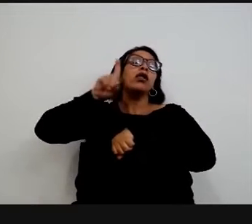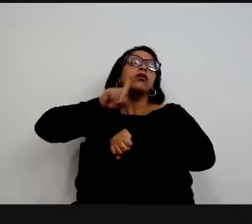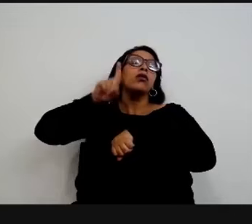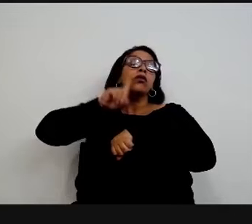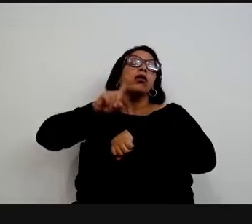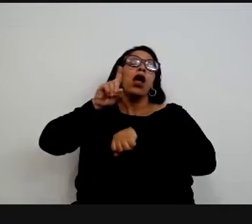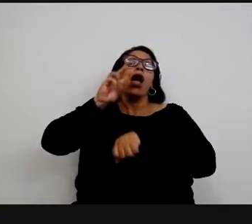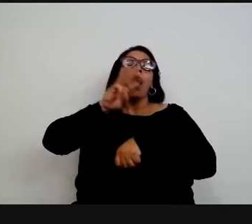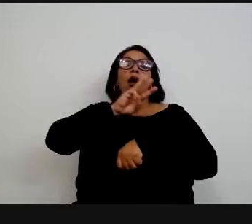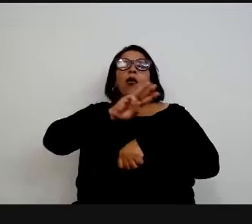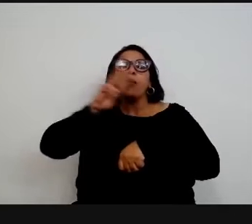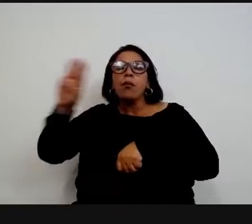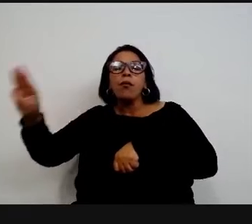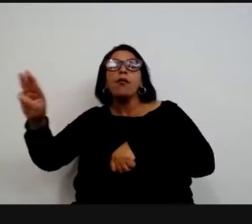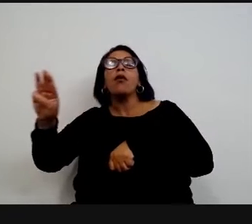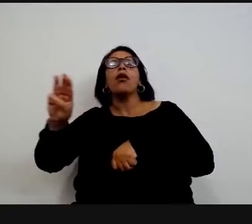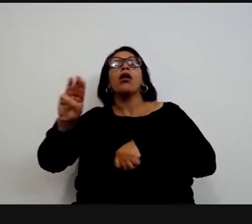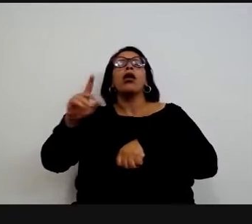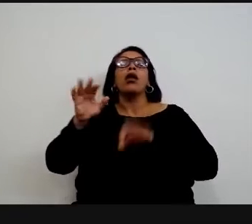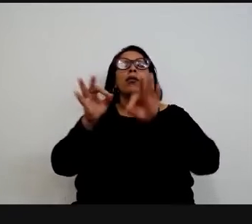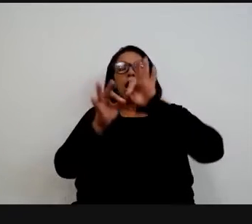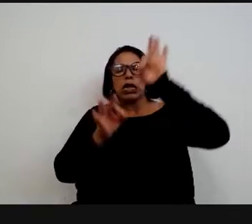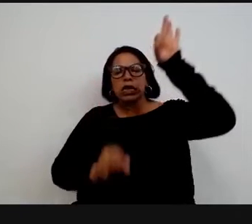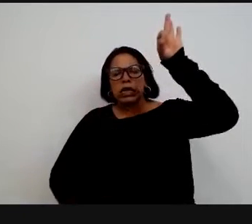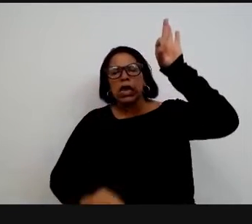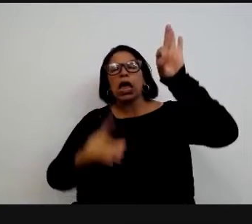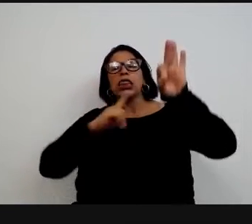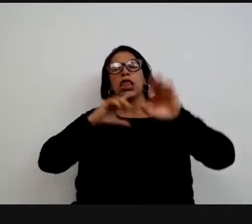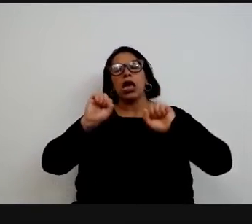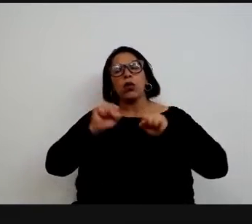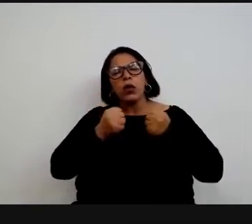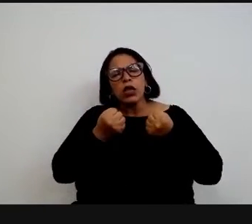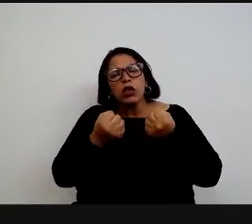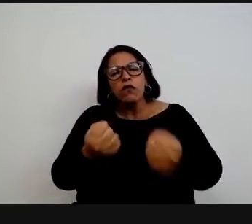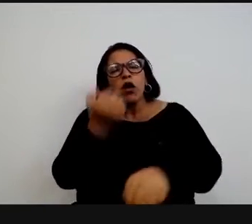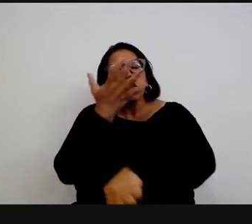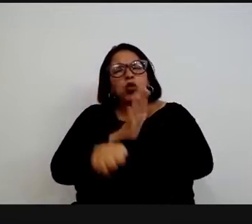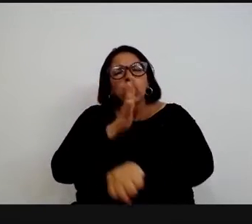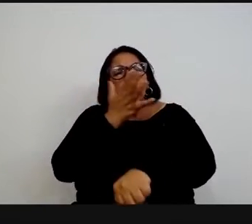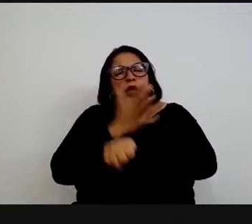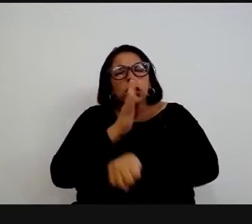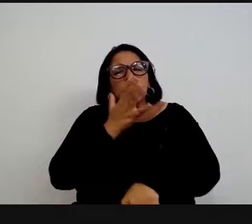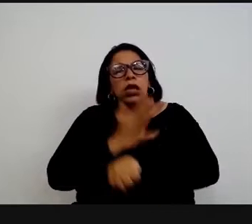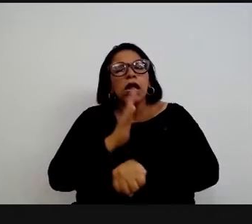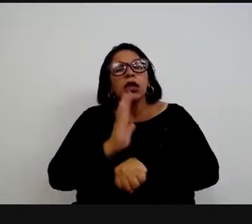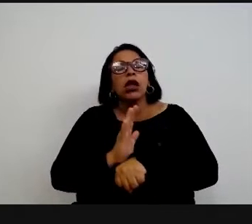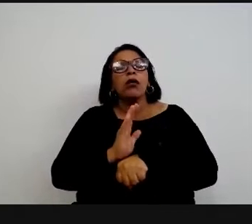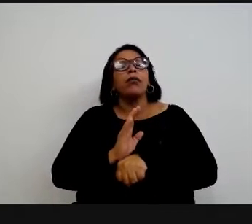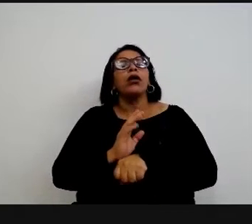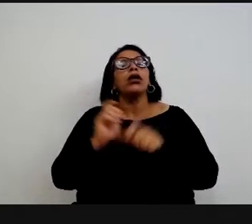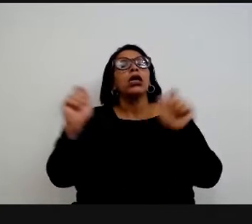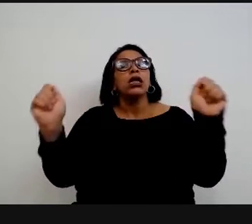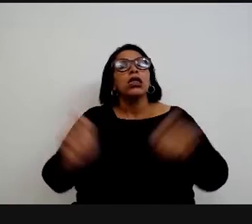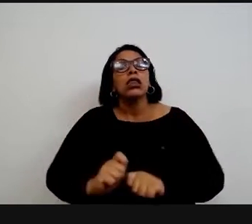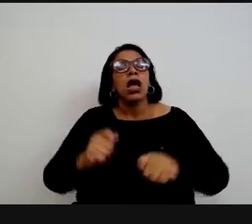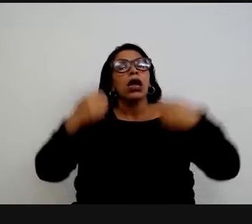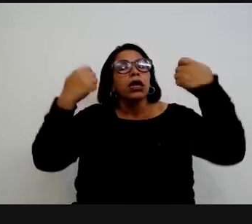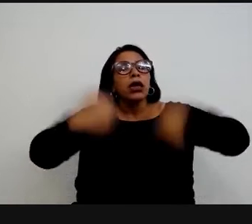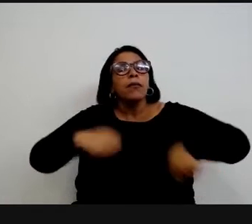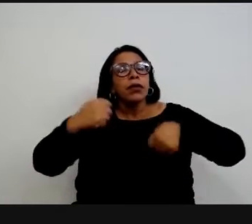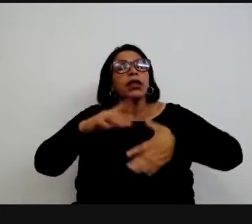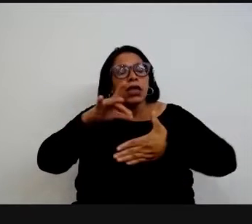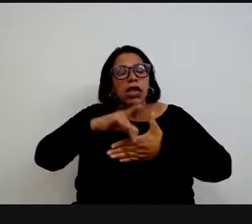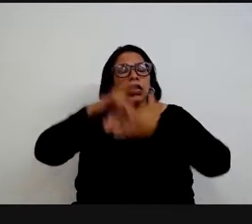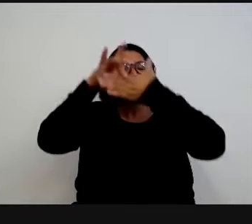programa extenso, que tem basicamente um esforço para treinamento dos servidores nas competências que são necessárias